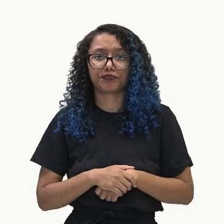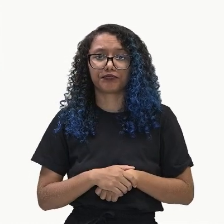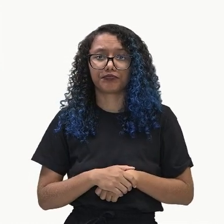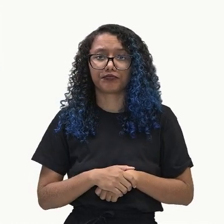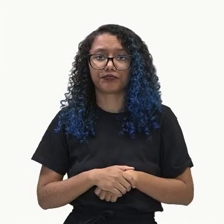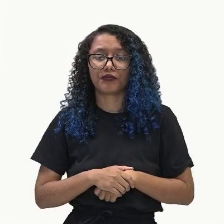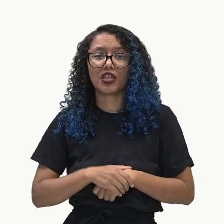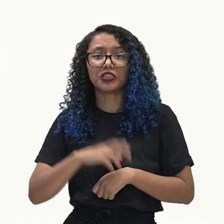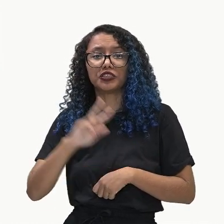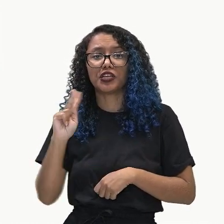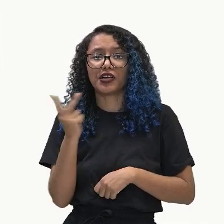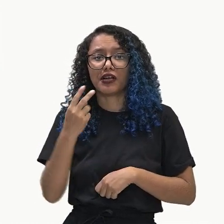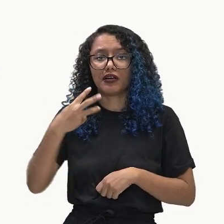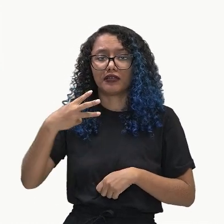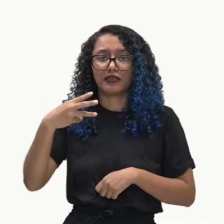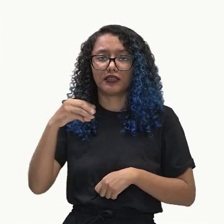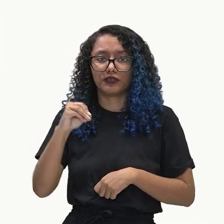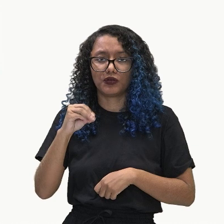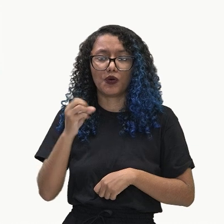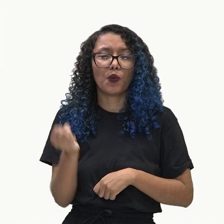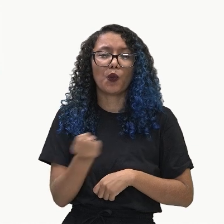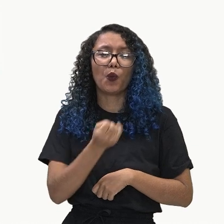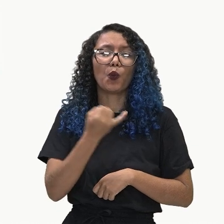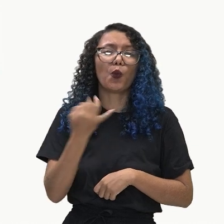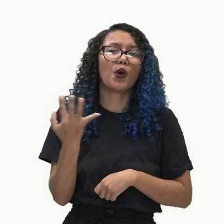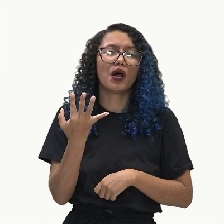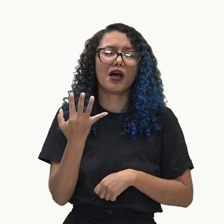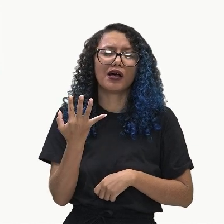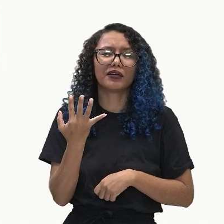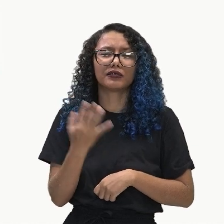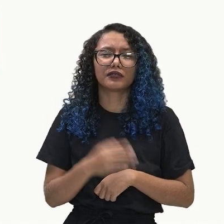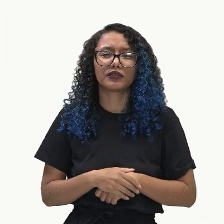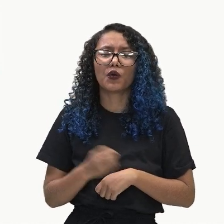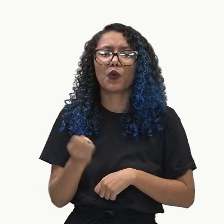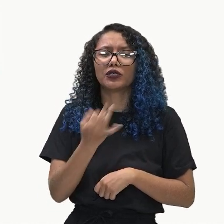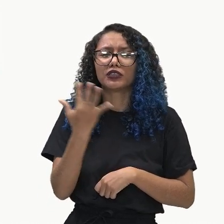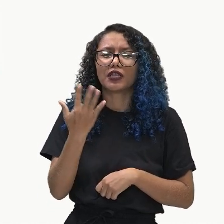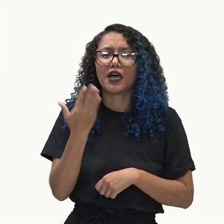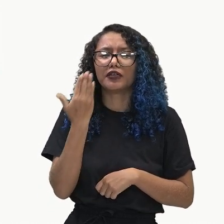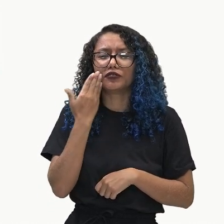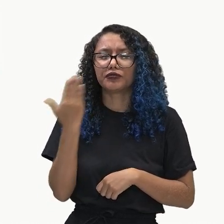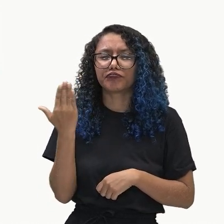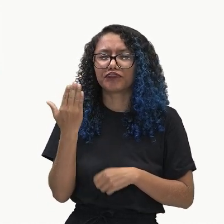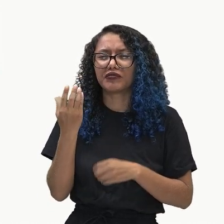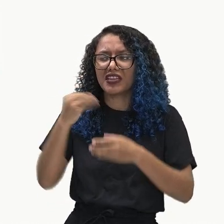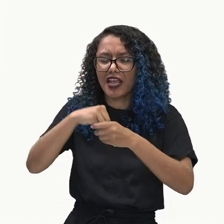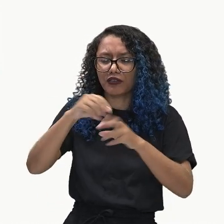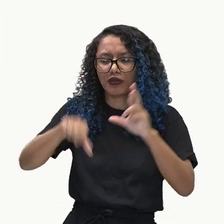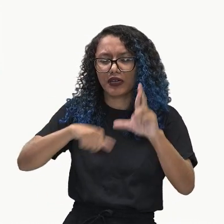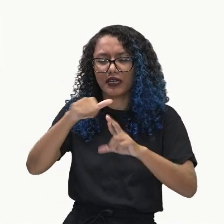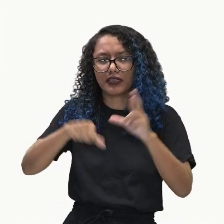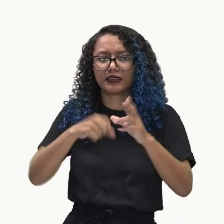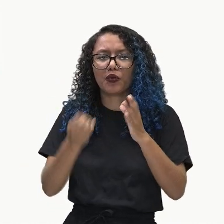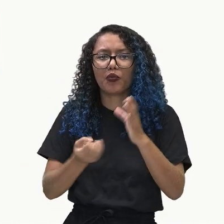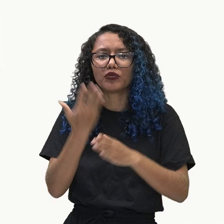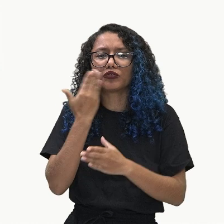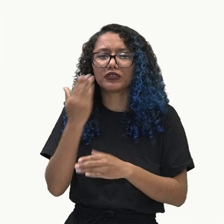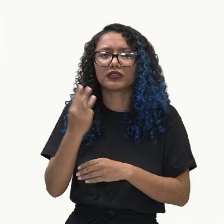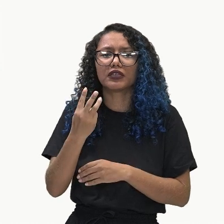Quanto que se produz durante a reação essa molécula.